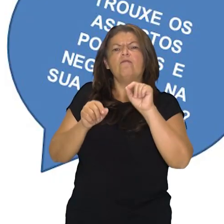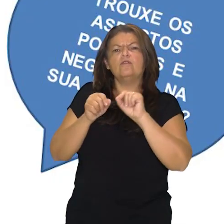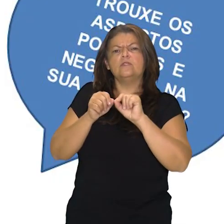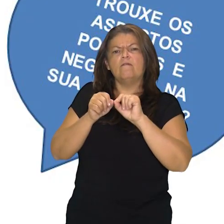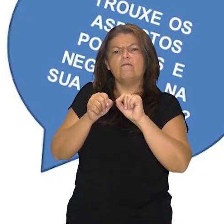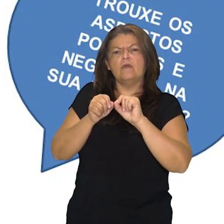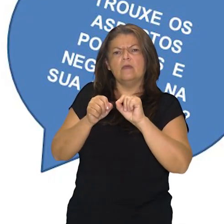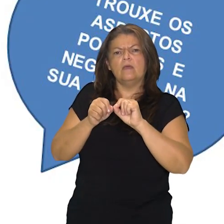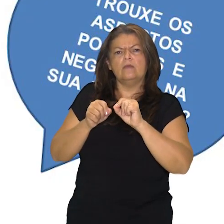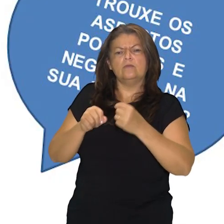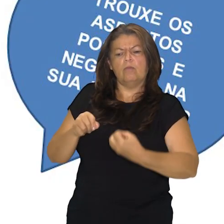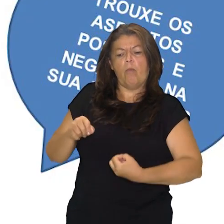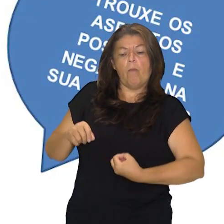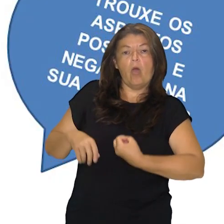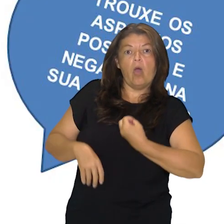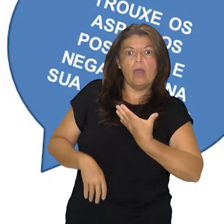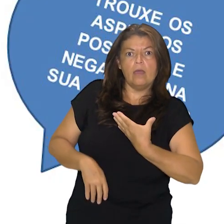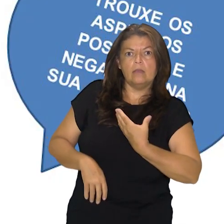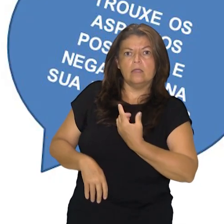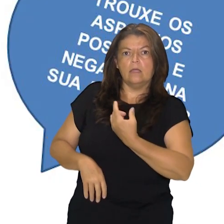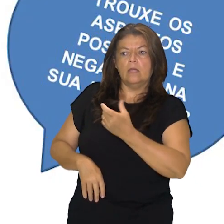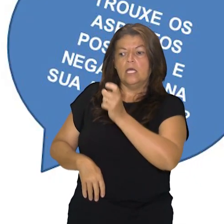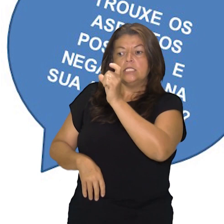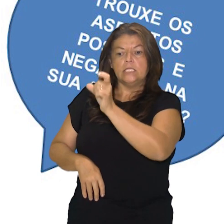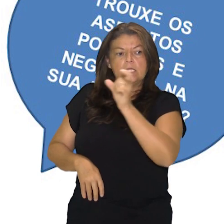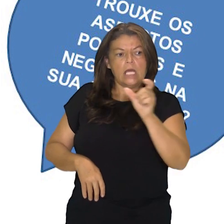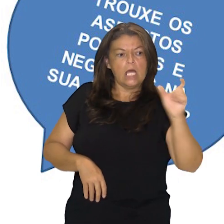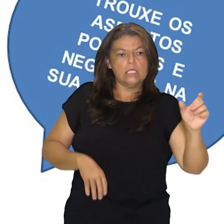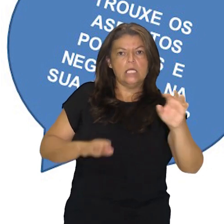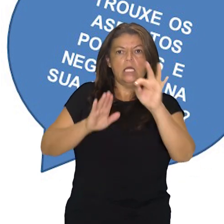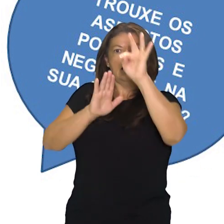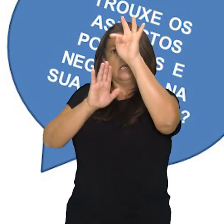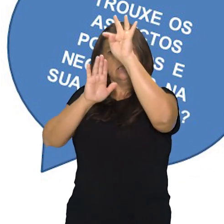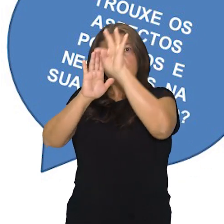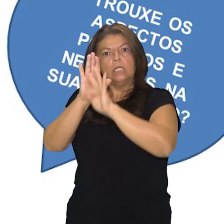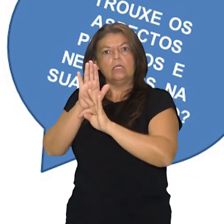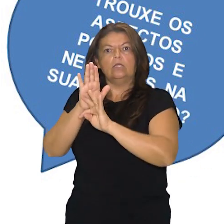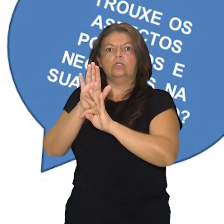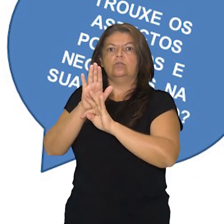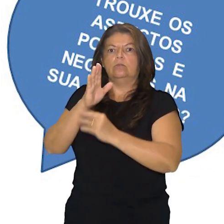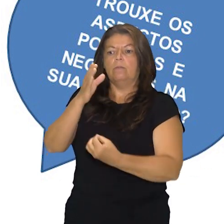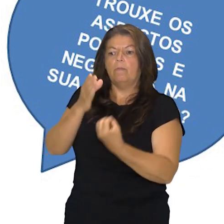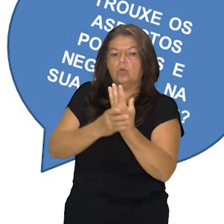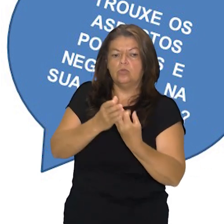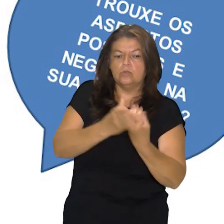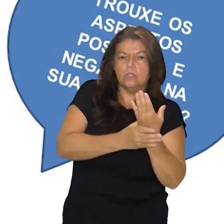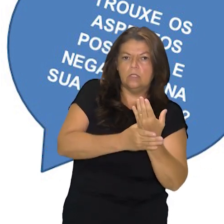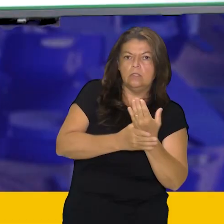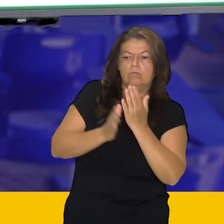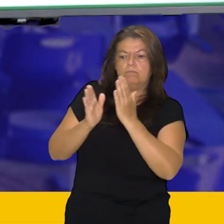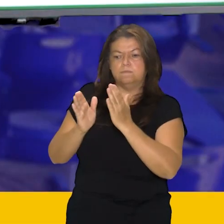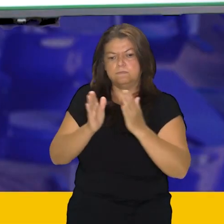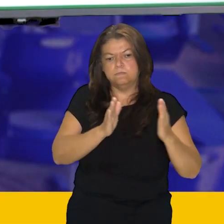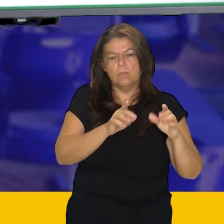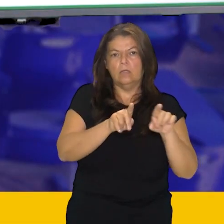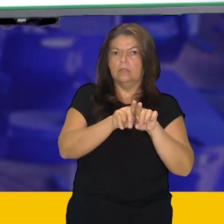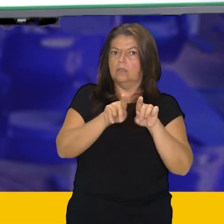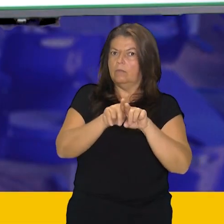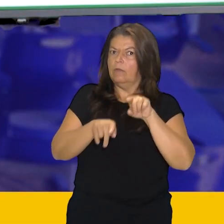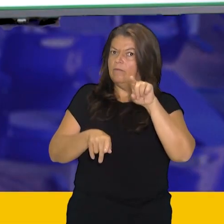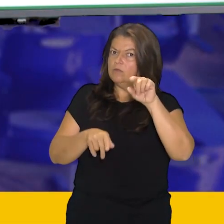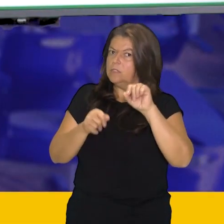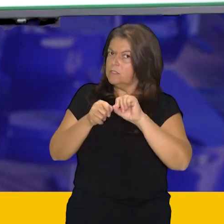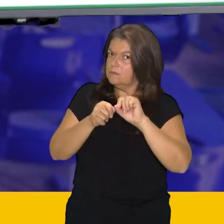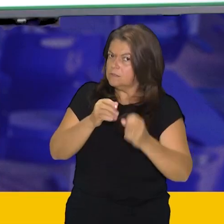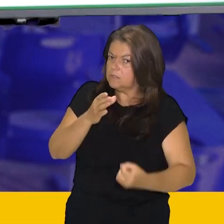o eu poético de cada texto e sobre os temas que eles são, que eles apresentam. Você descreveu